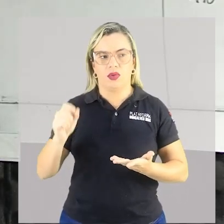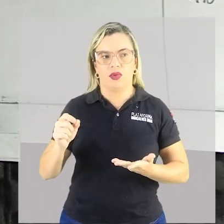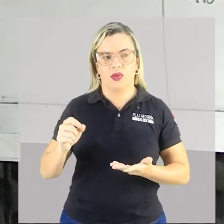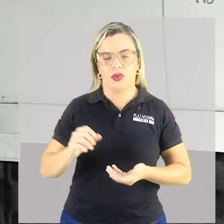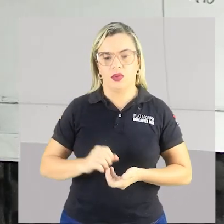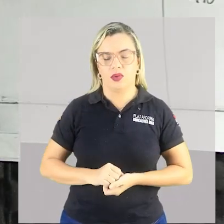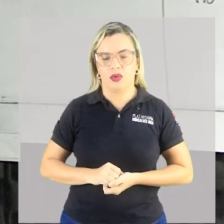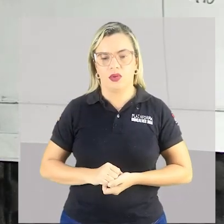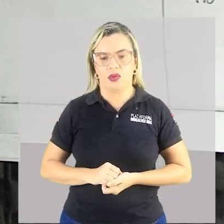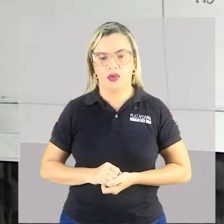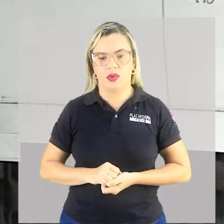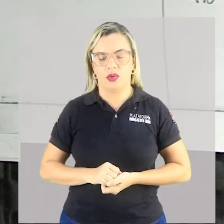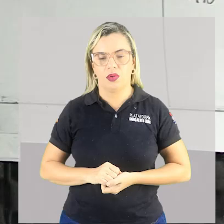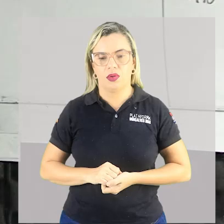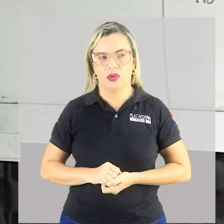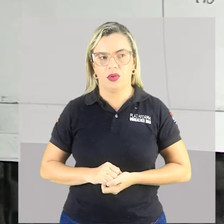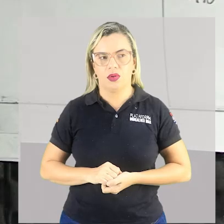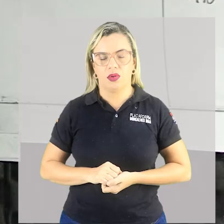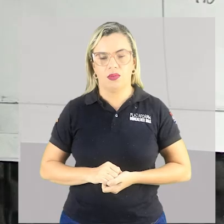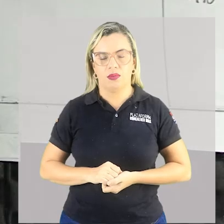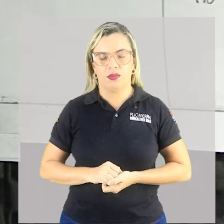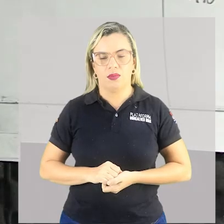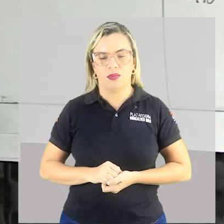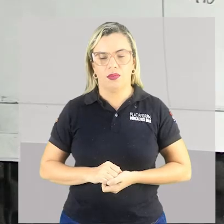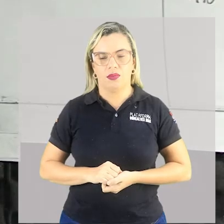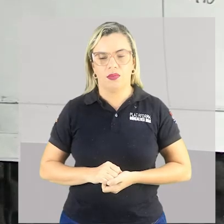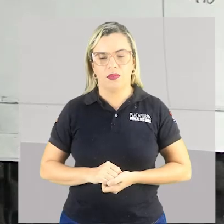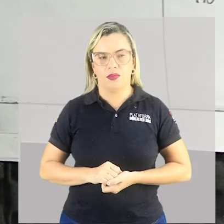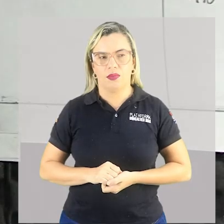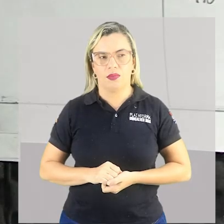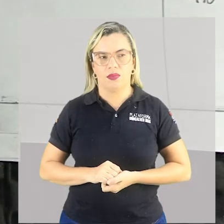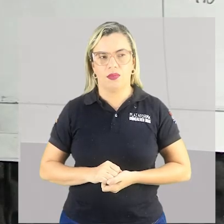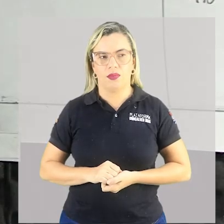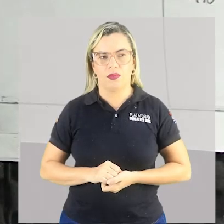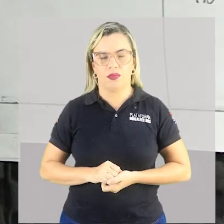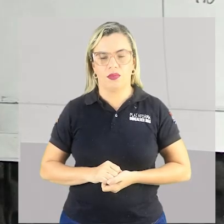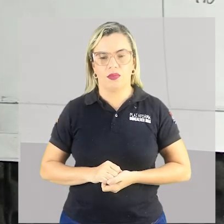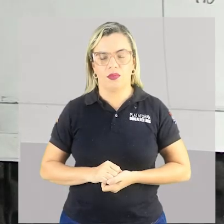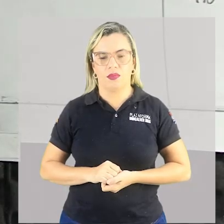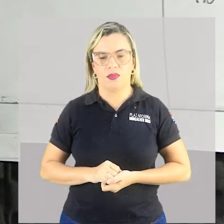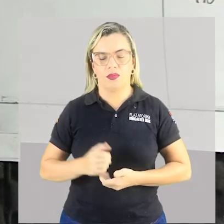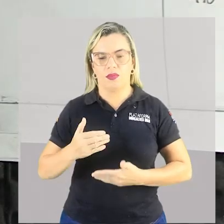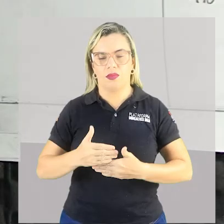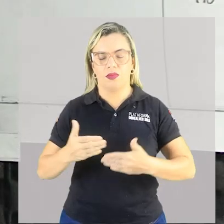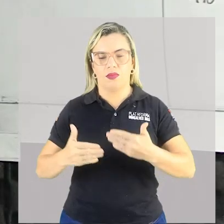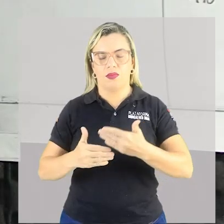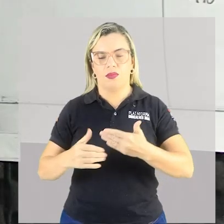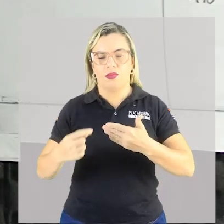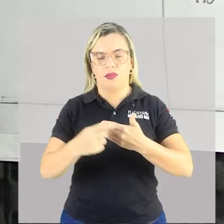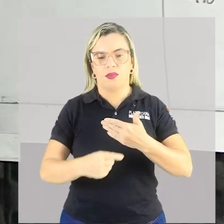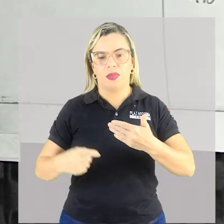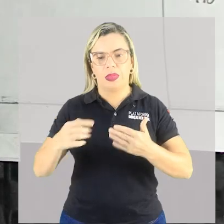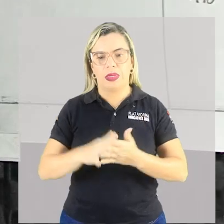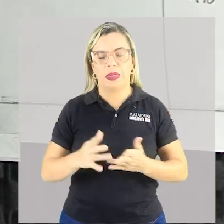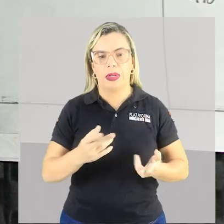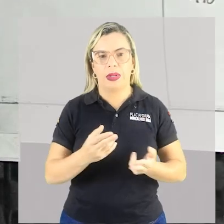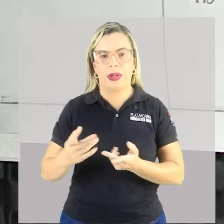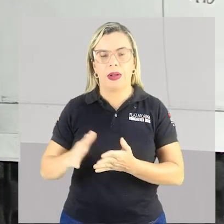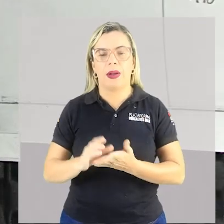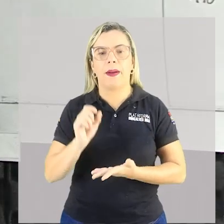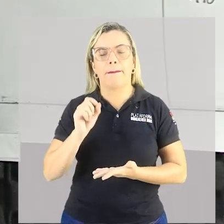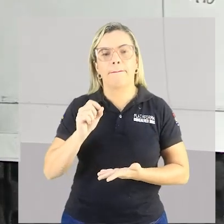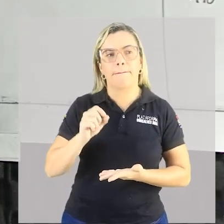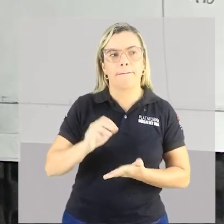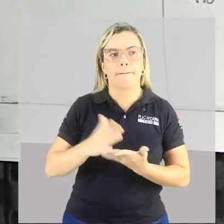5 quartos, beleza? Referente a quê? A tijolos, igual, qual é a carga máxima referente